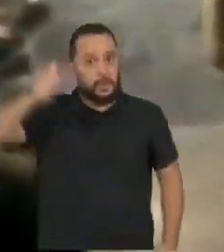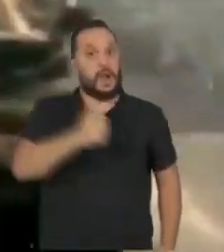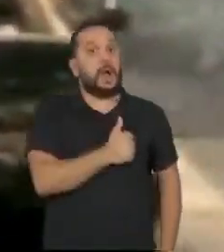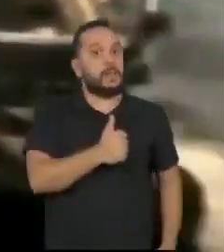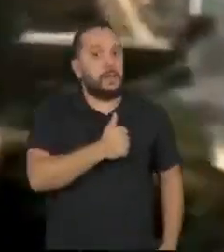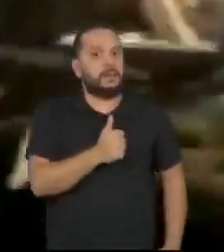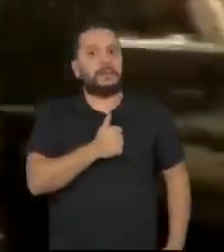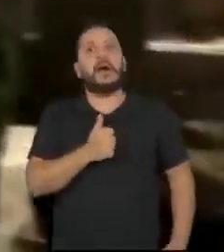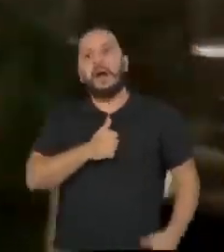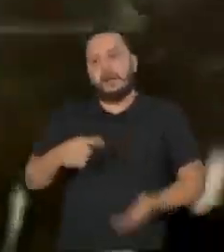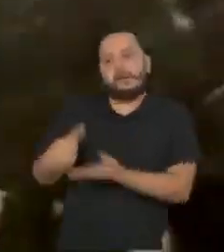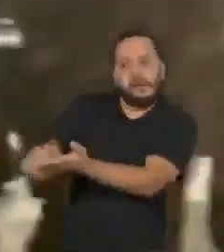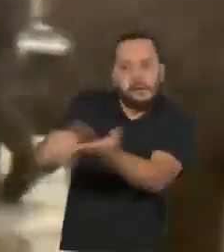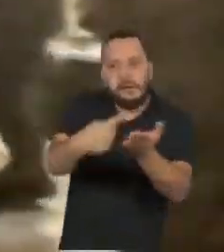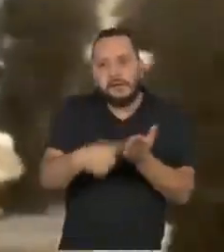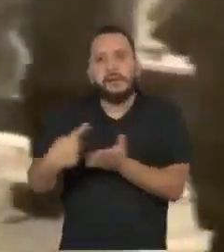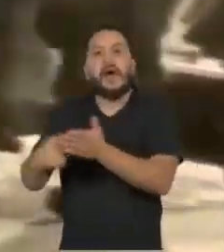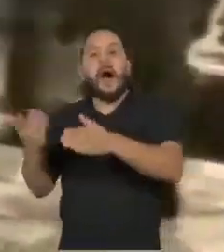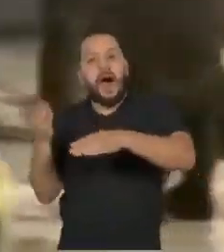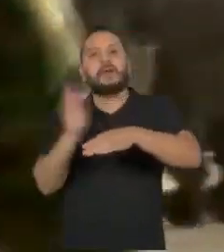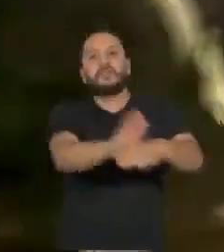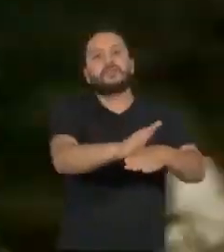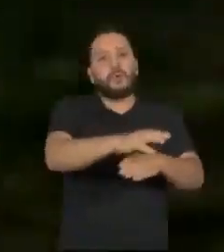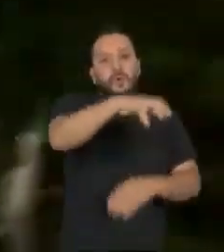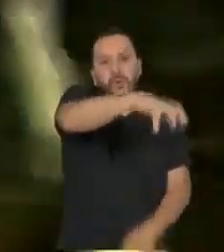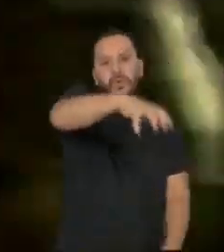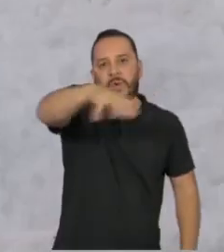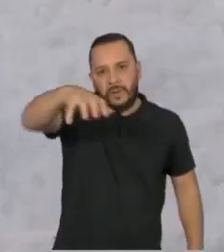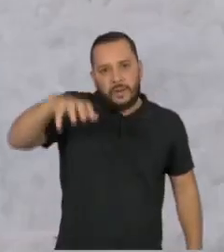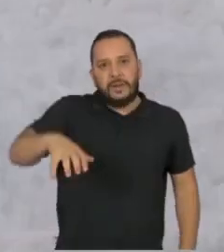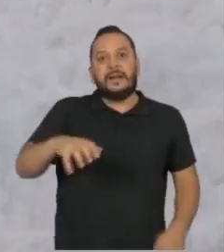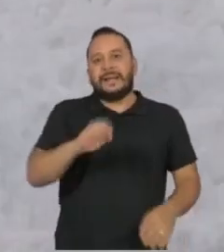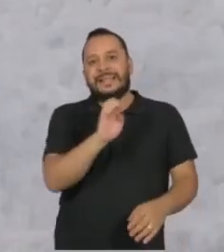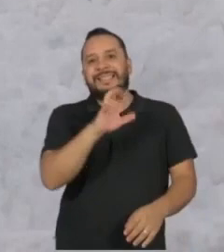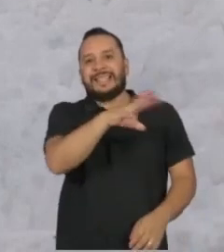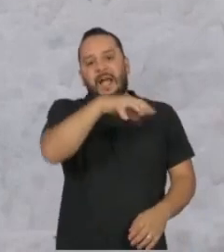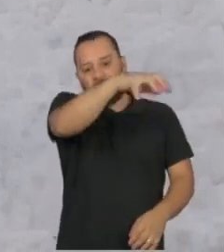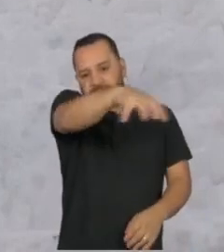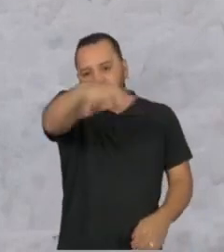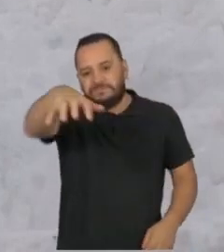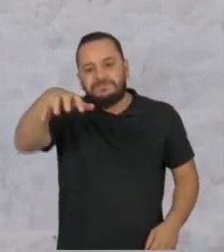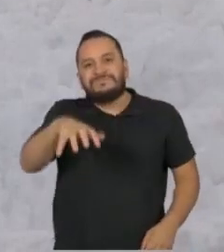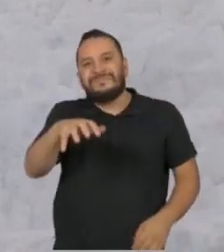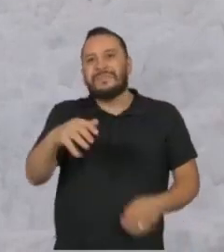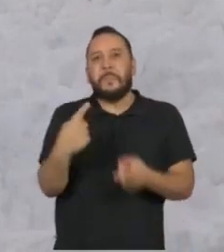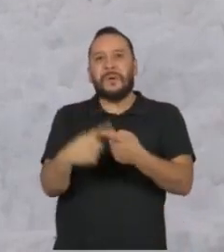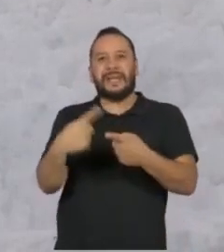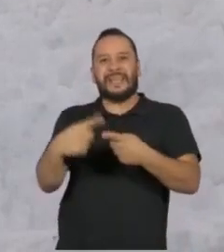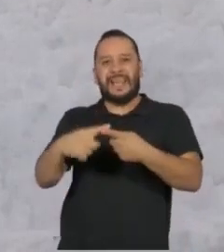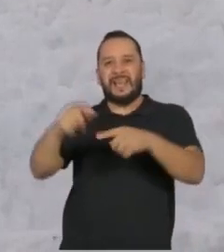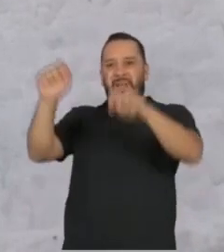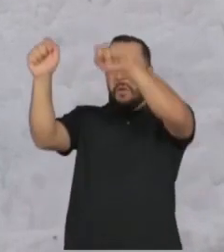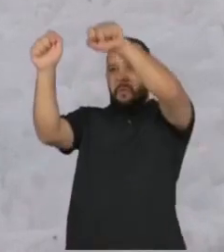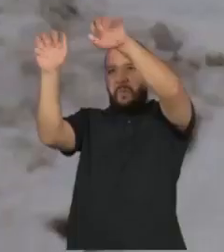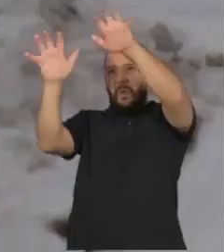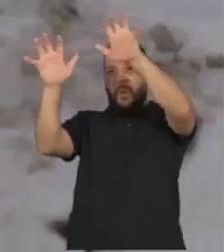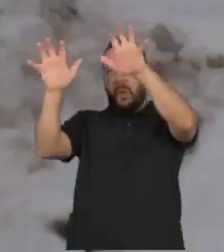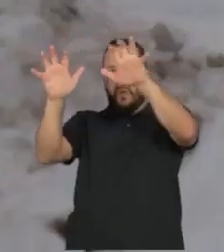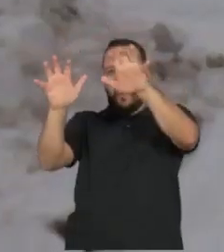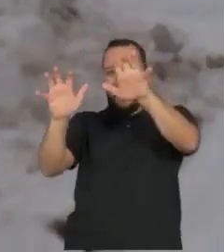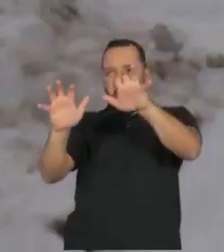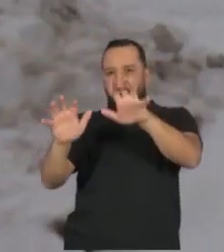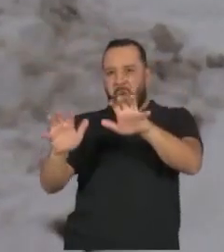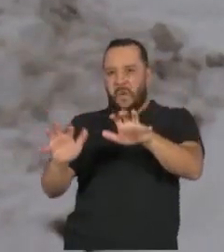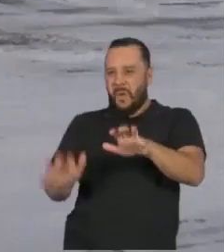mobilizou para ajudar os moradores dos estados de Newfoundland e Labrador que ficaram presos em suas casas e em